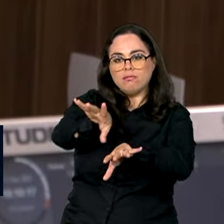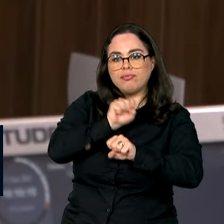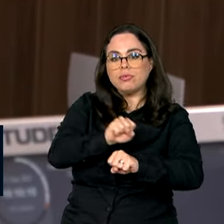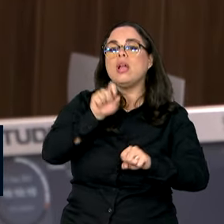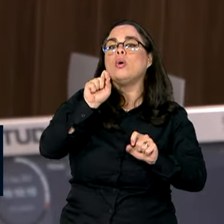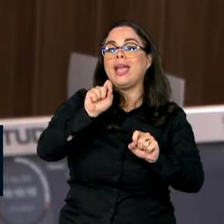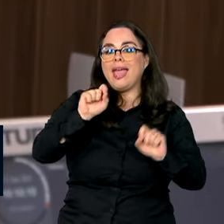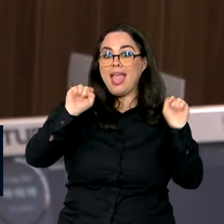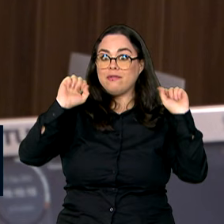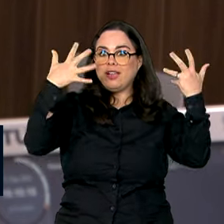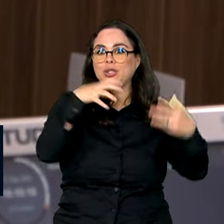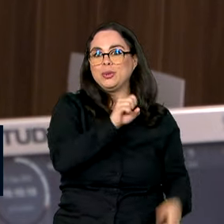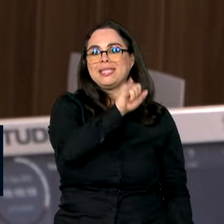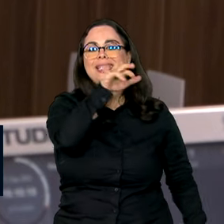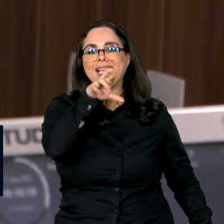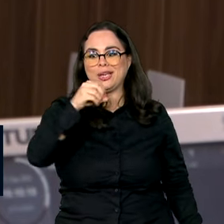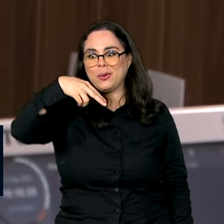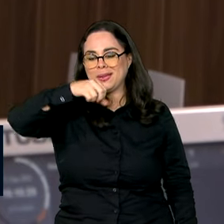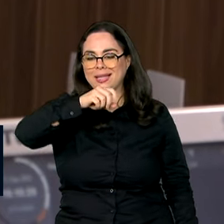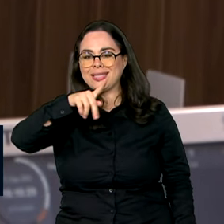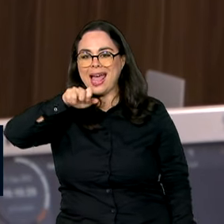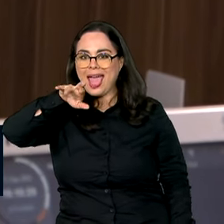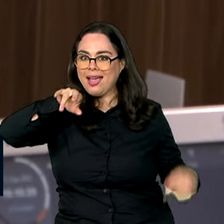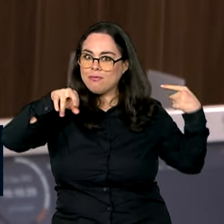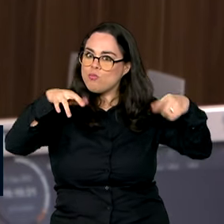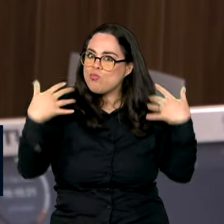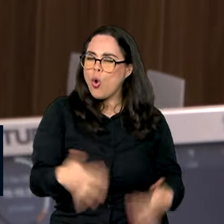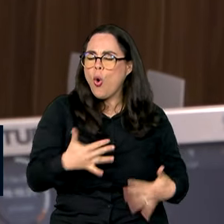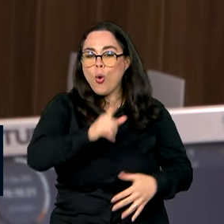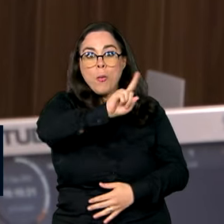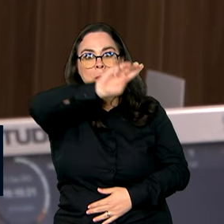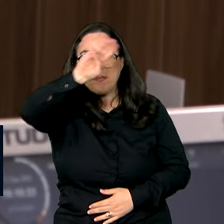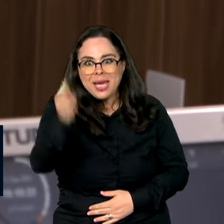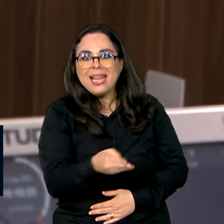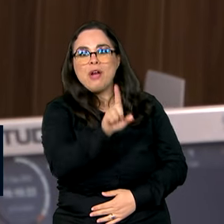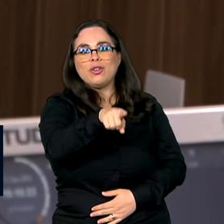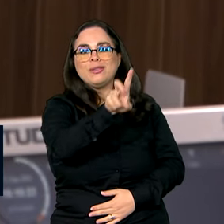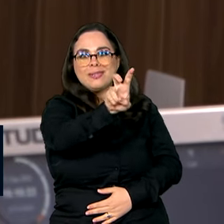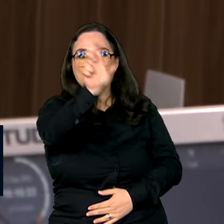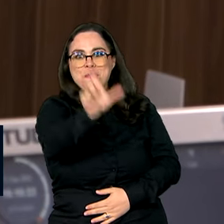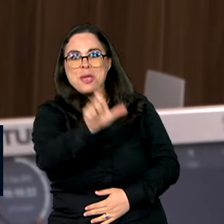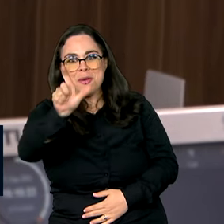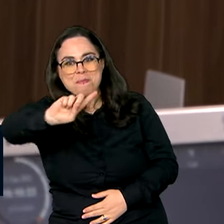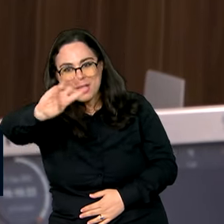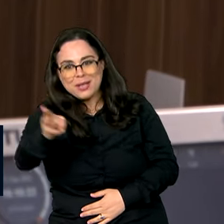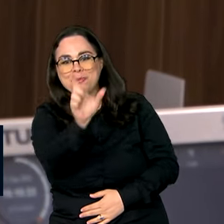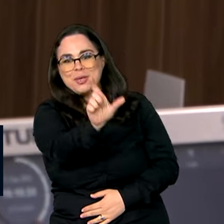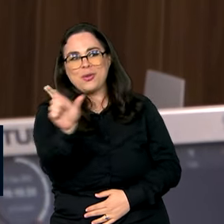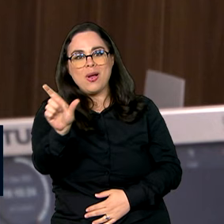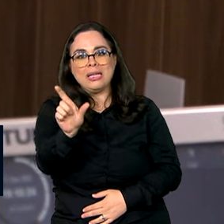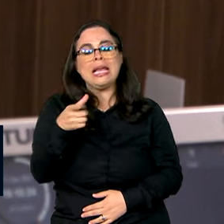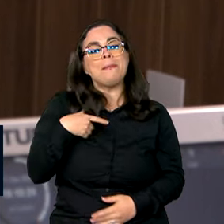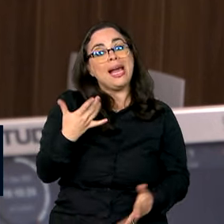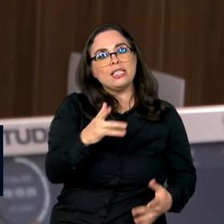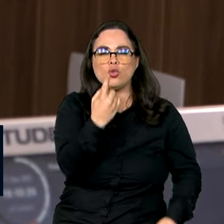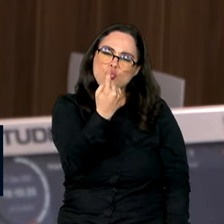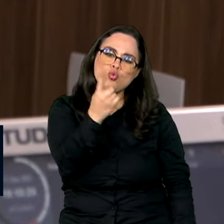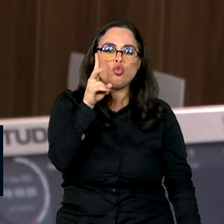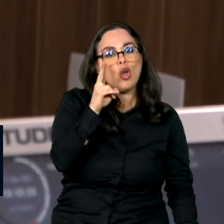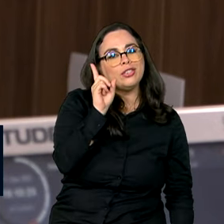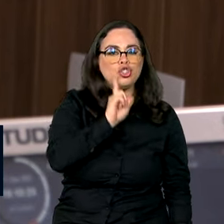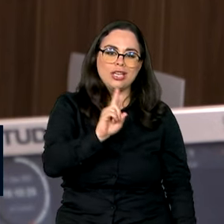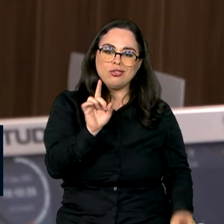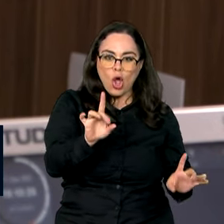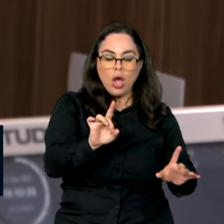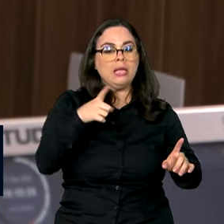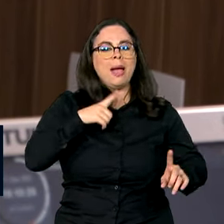Nazaré, que é em torno de 1,5 milhão de pessoas, mas são poucos dias, são 2 dias, e as pessoas, nunca houve nenhum tipo de